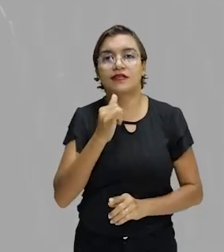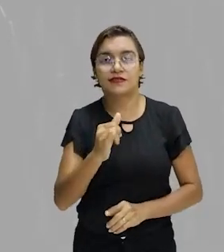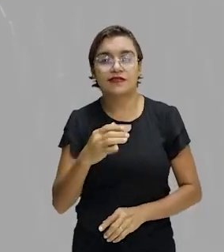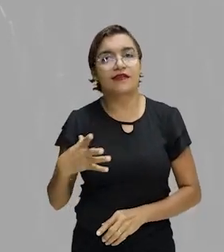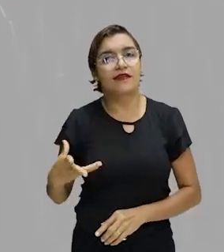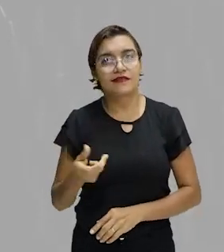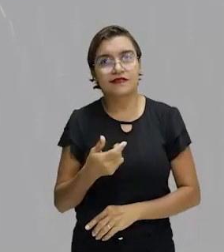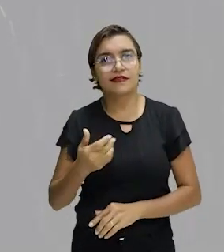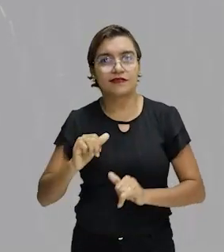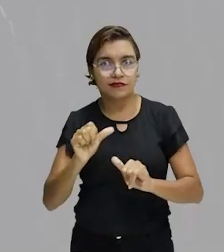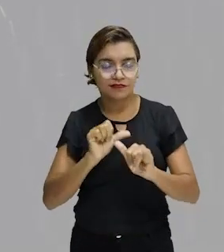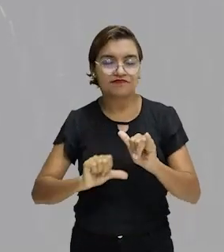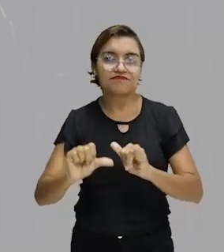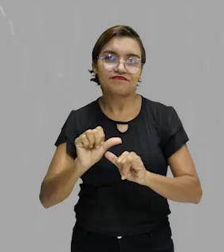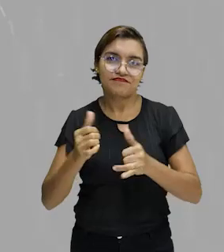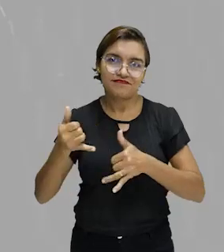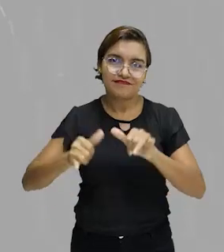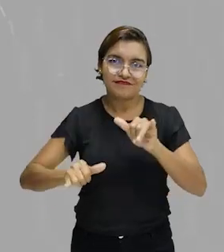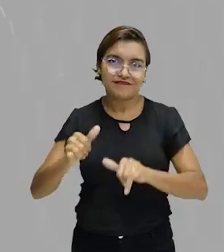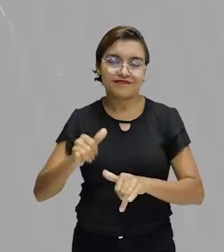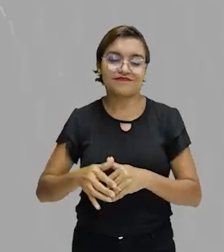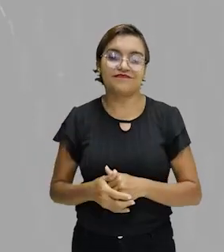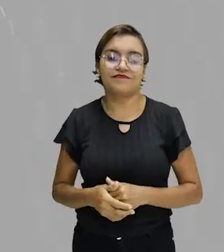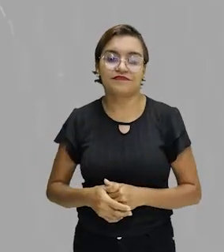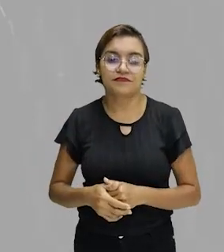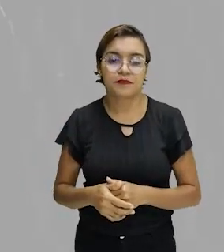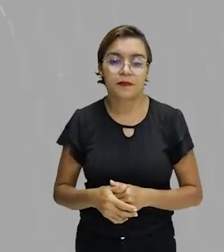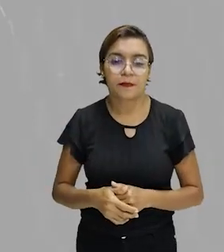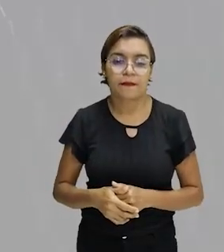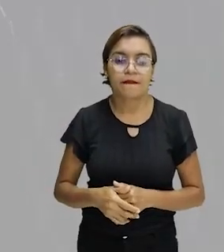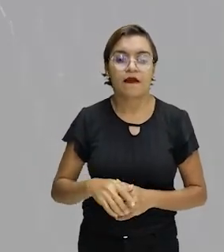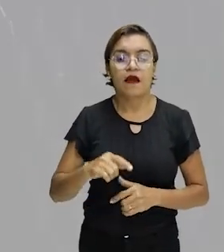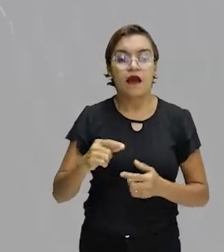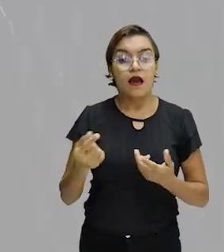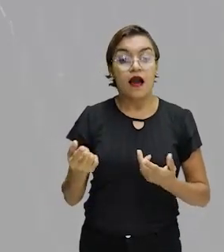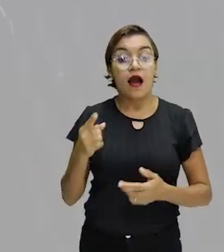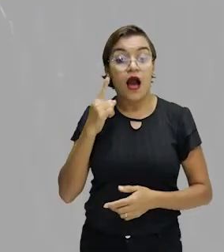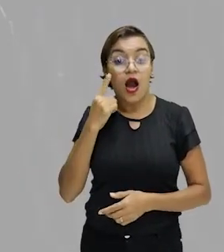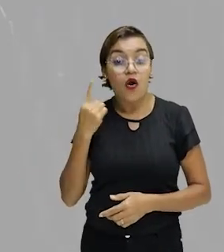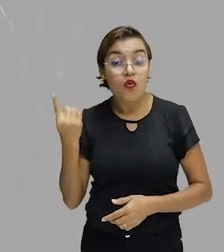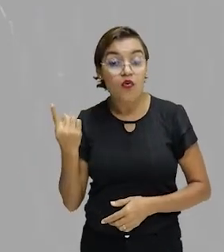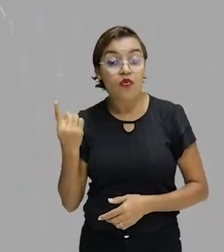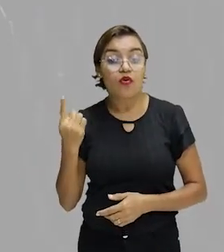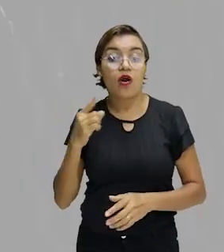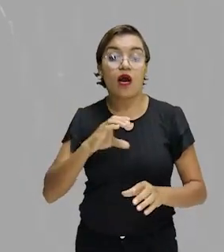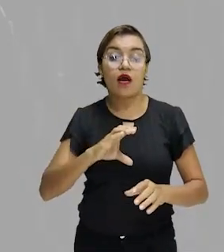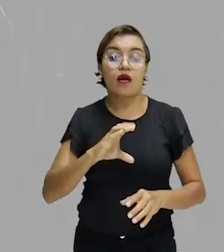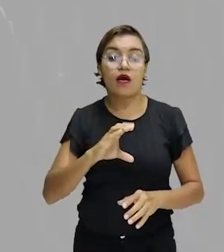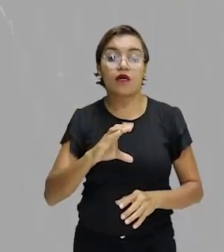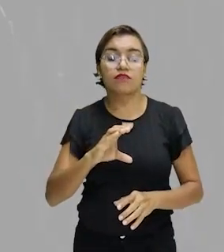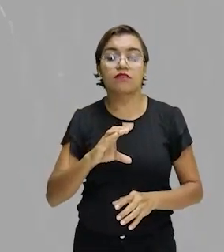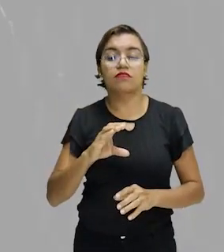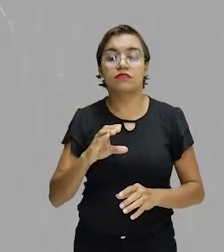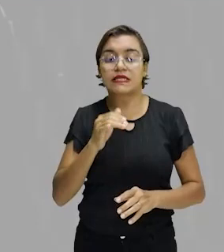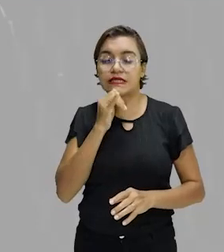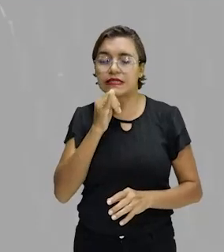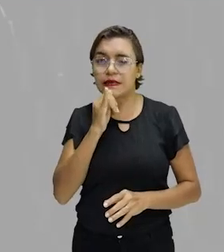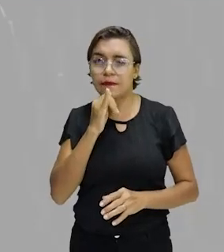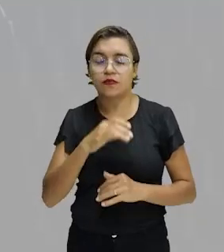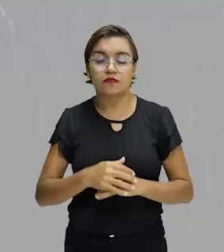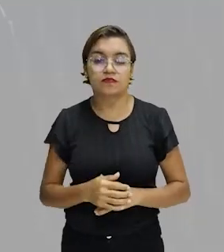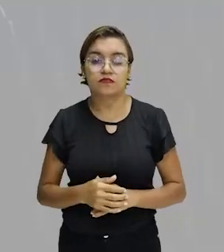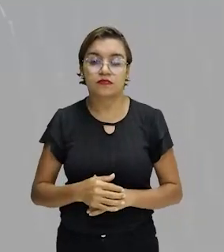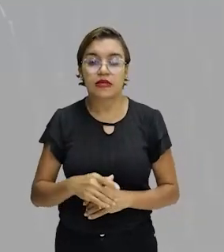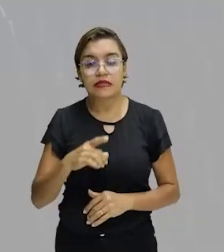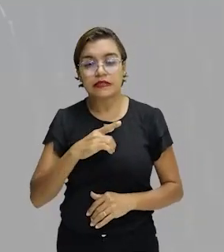a reação química. E a concentração dos reagentes, né? A quantidade dos reagentes. Então, quanto mais reagentes